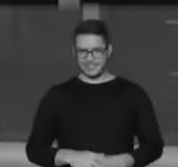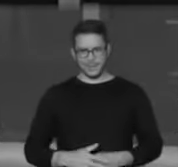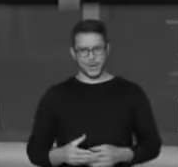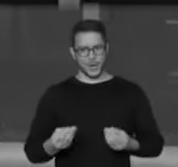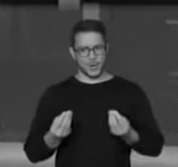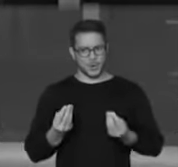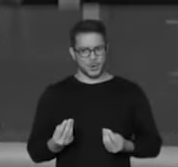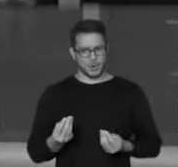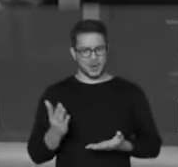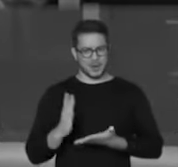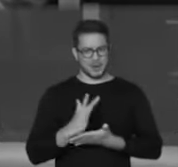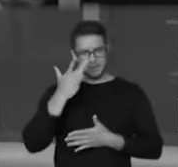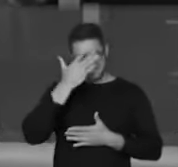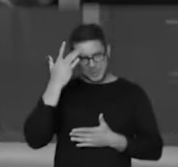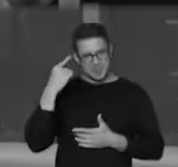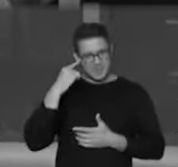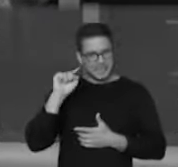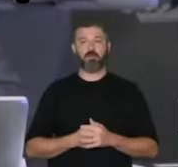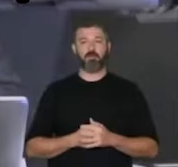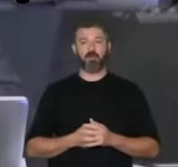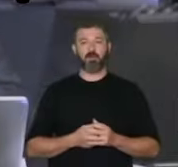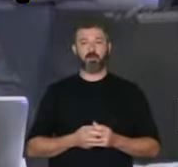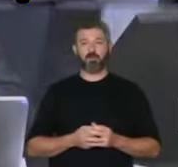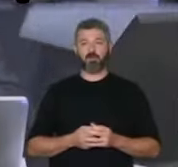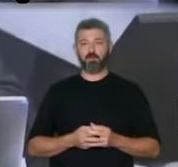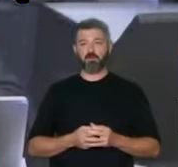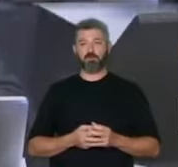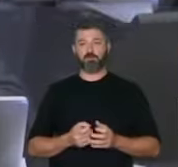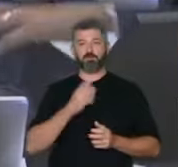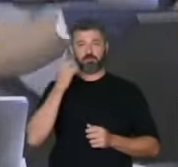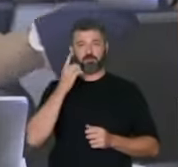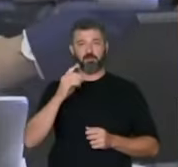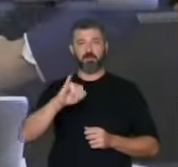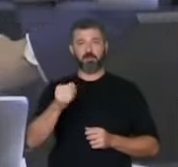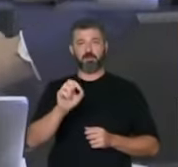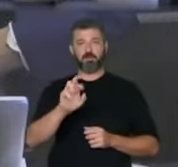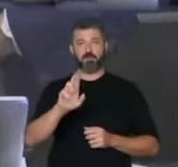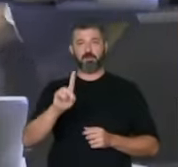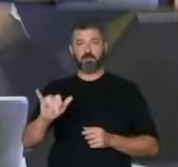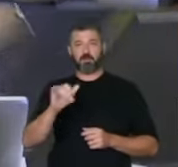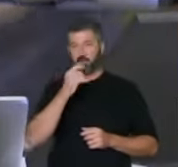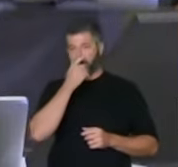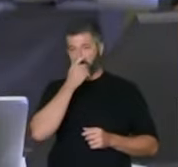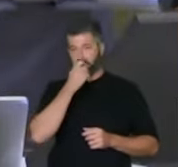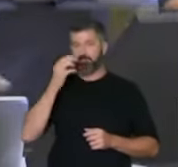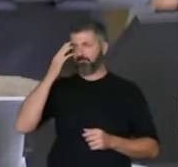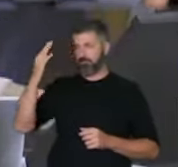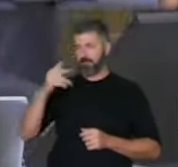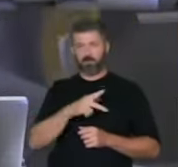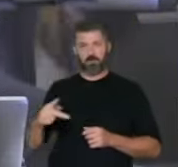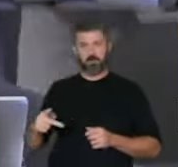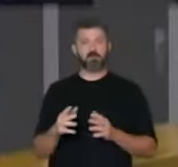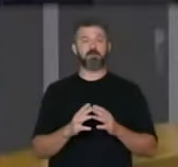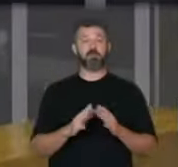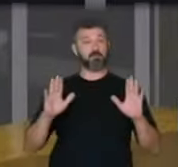alguém acha que o ex-presidente Jair Bolsonaro teve competência. Deputado Carlos Jordi. Obrigado, senhor presidente. Bom,